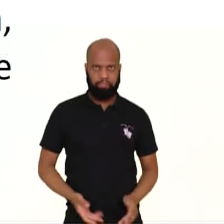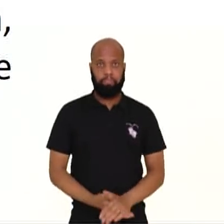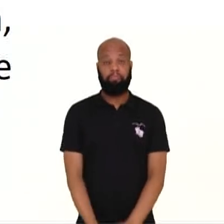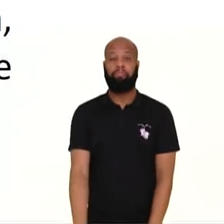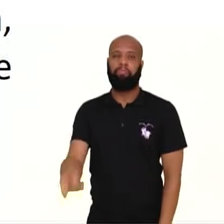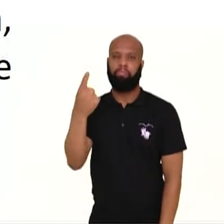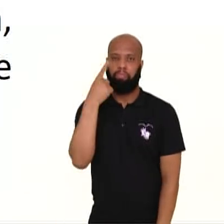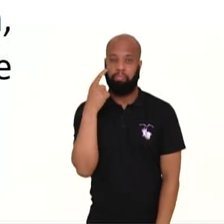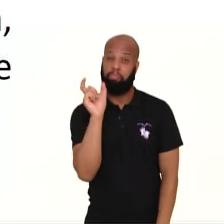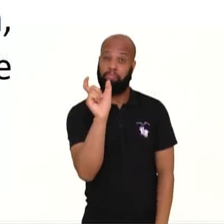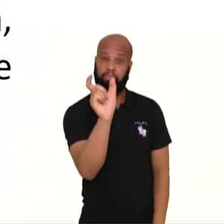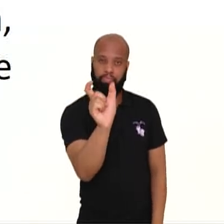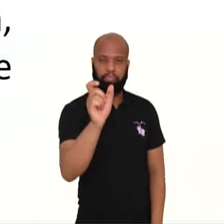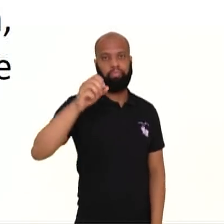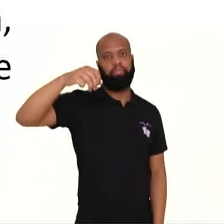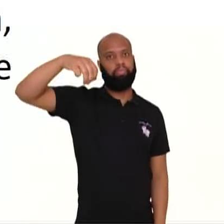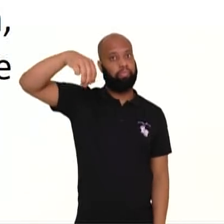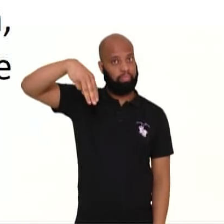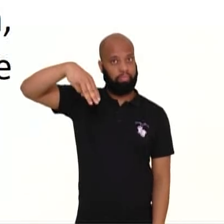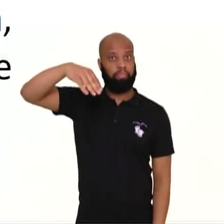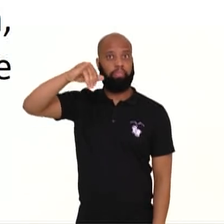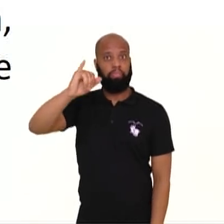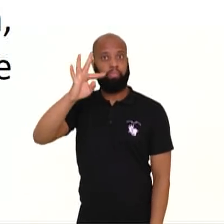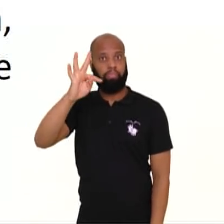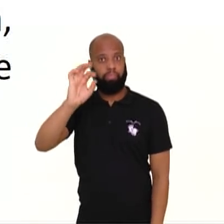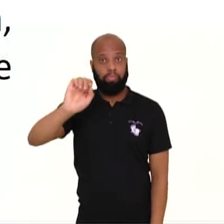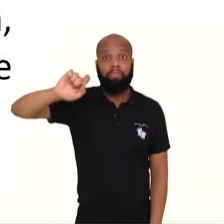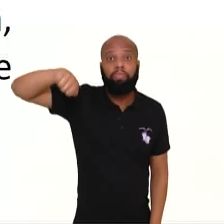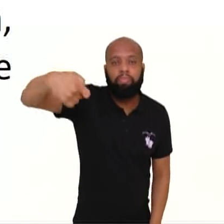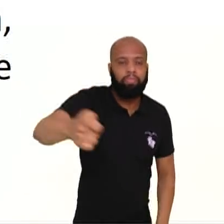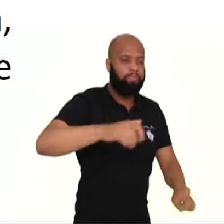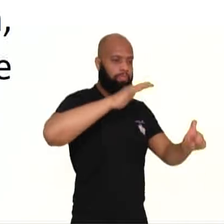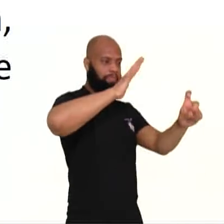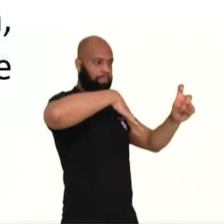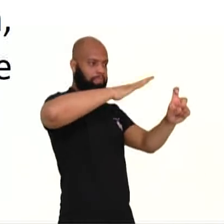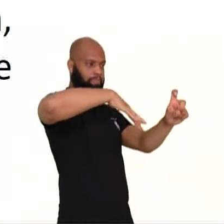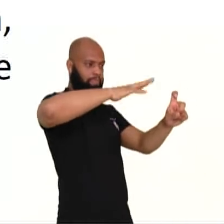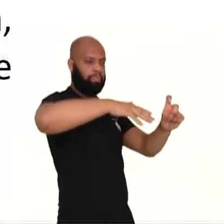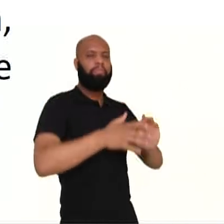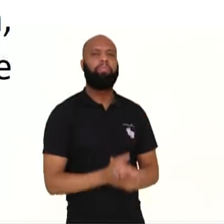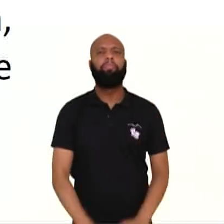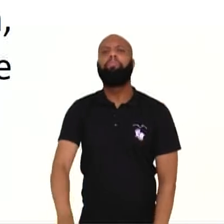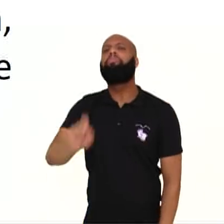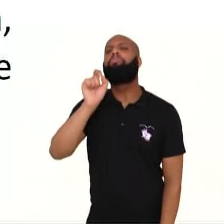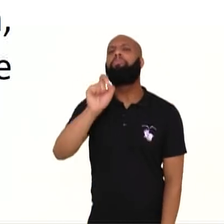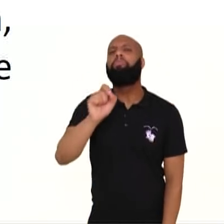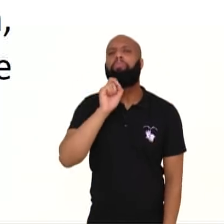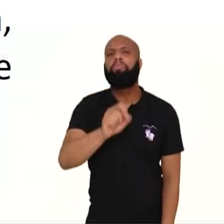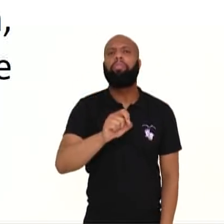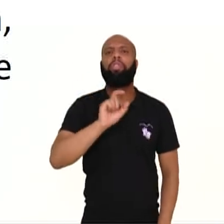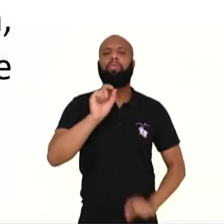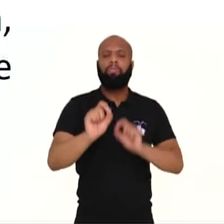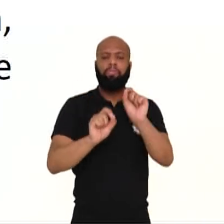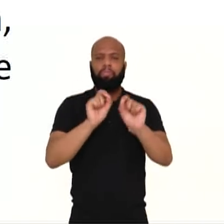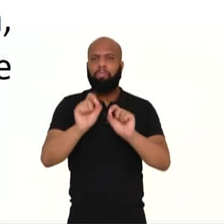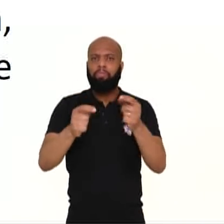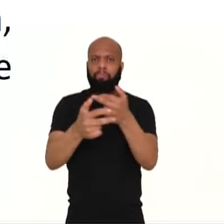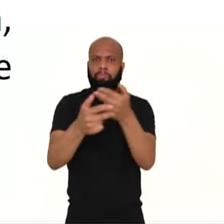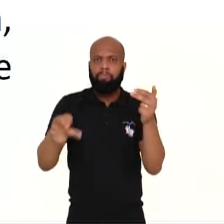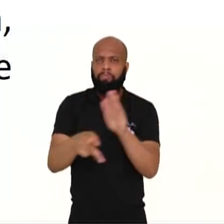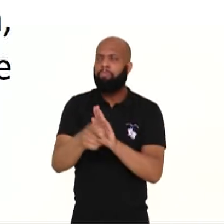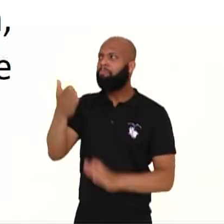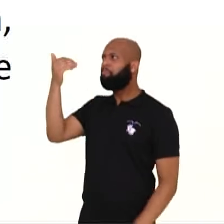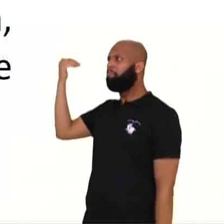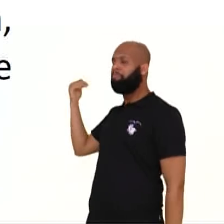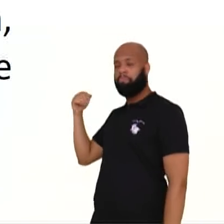uma fábula, uma lenda ou uma ficção que alguém sentou e inventou. Os mitos, eles remontam a tempos imemoriais. Desde